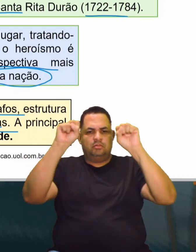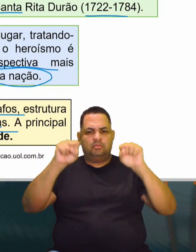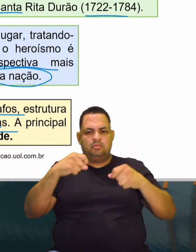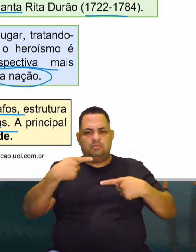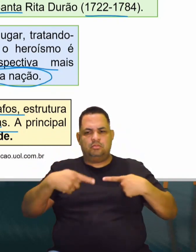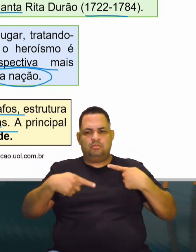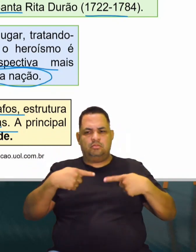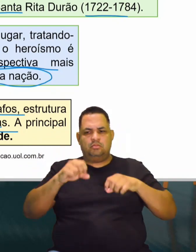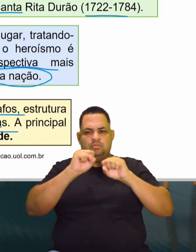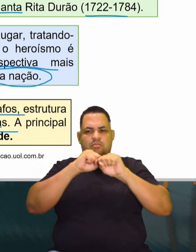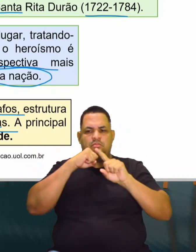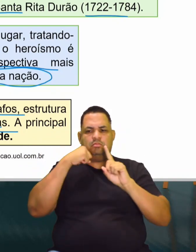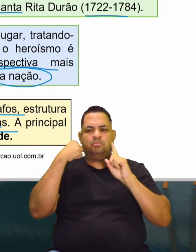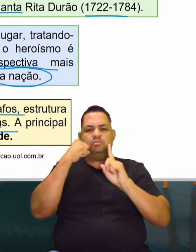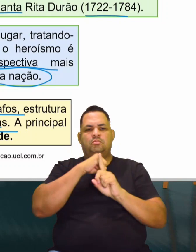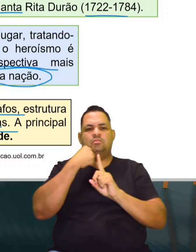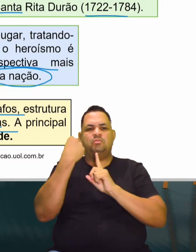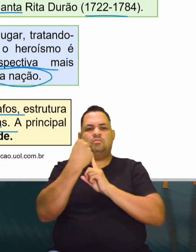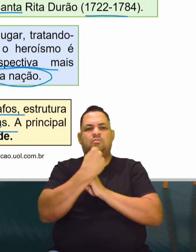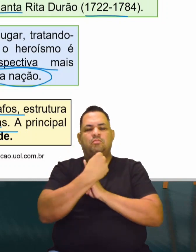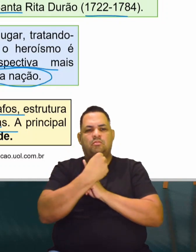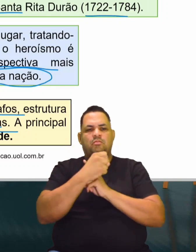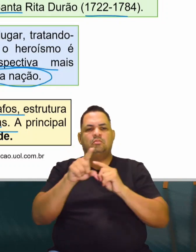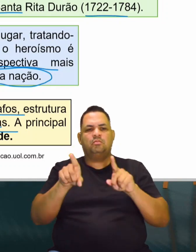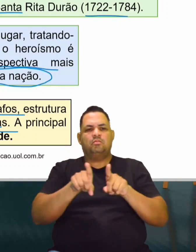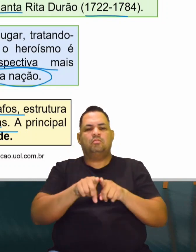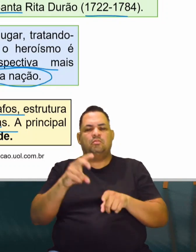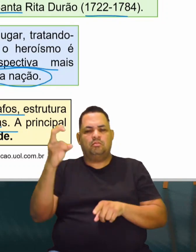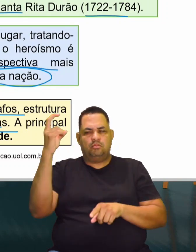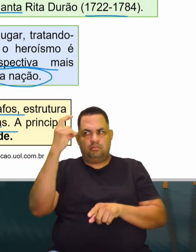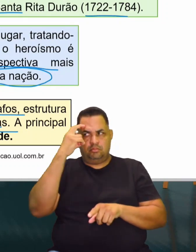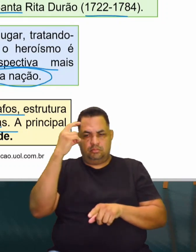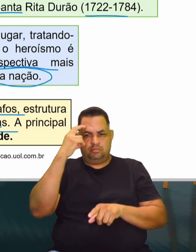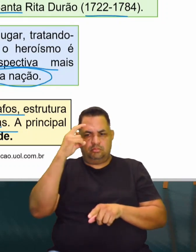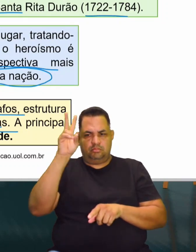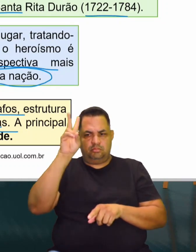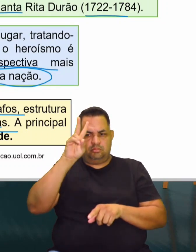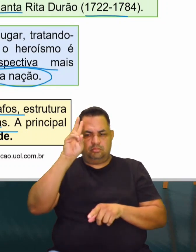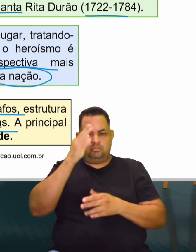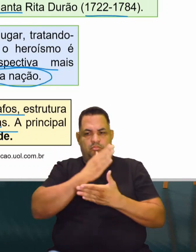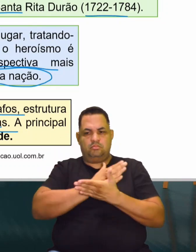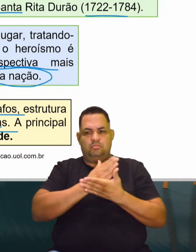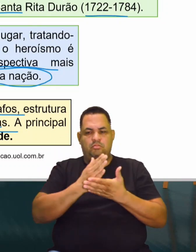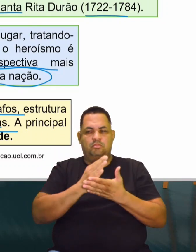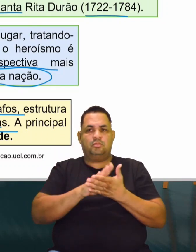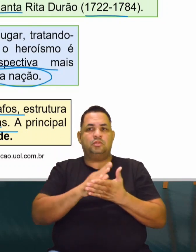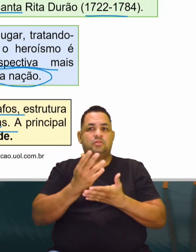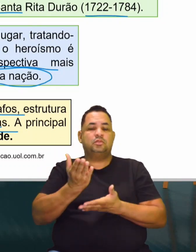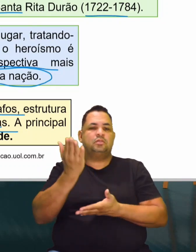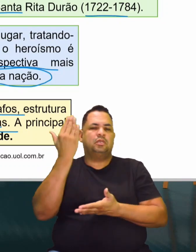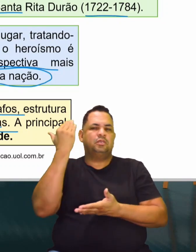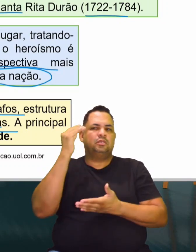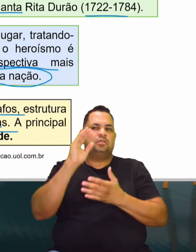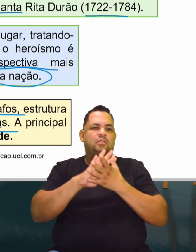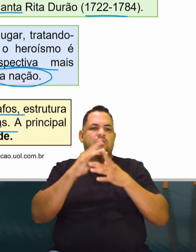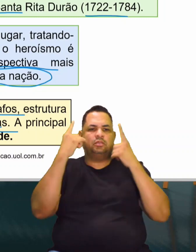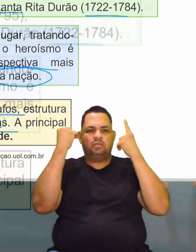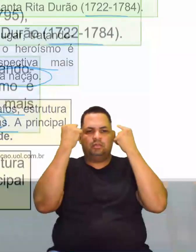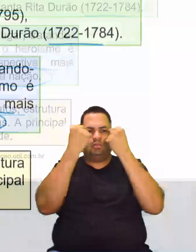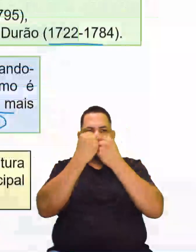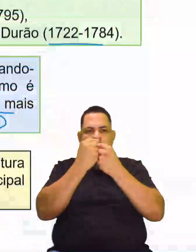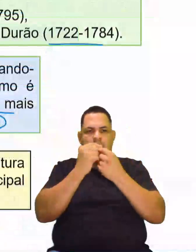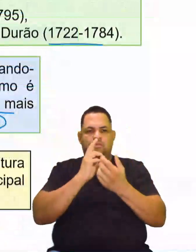político, social e cultural. Então, lembrando que iniciou lá na Grécia, certo? Muito bem, vamos